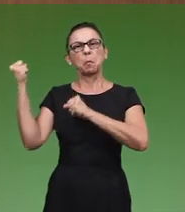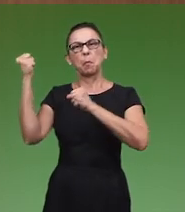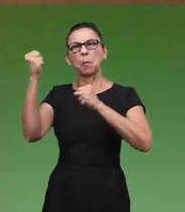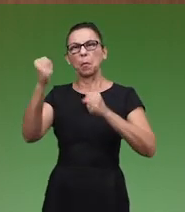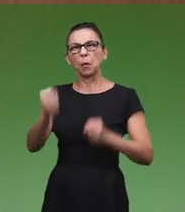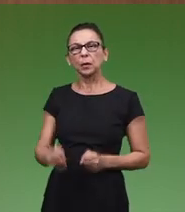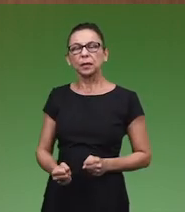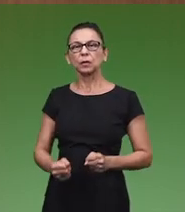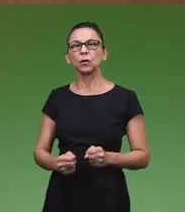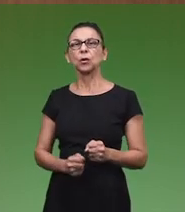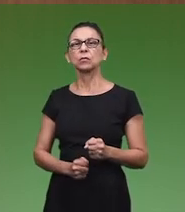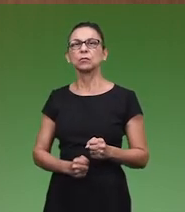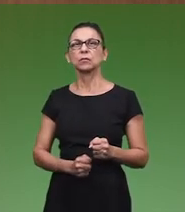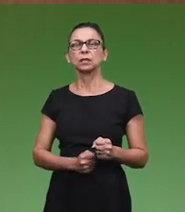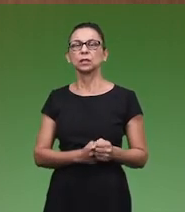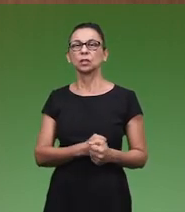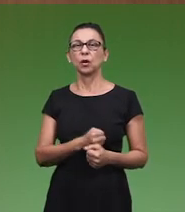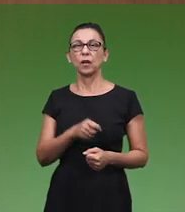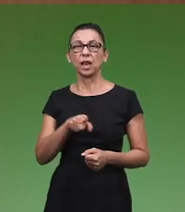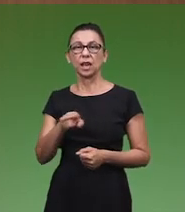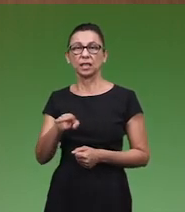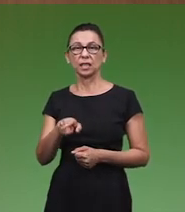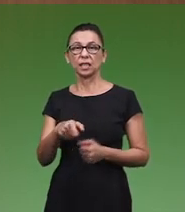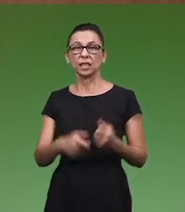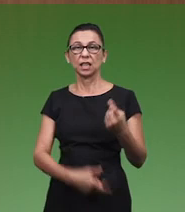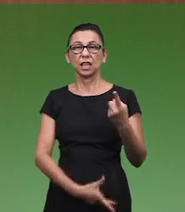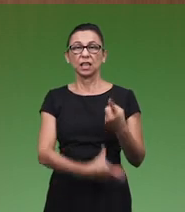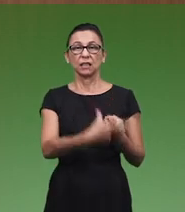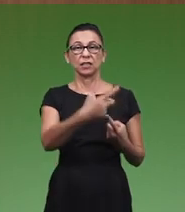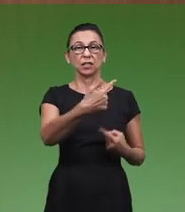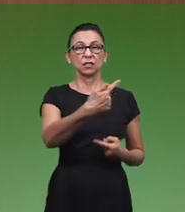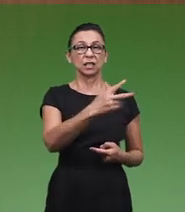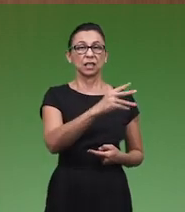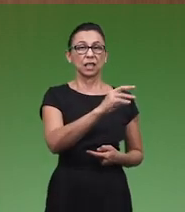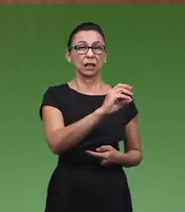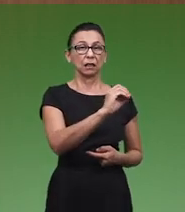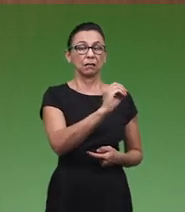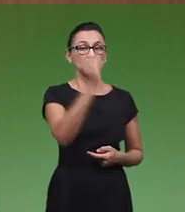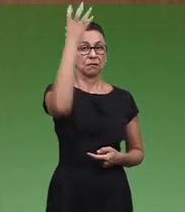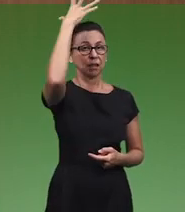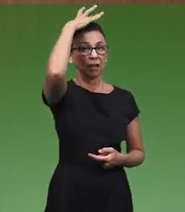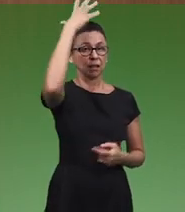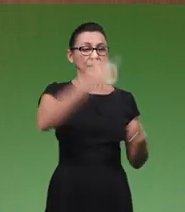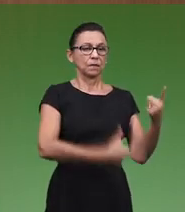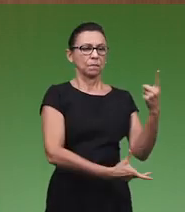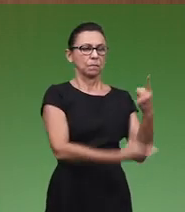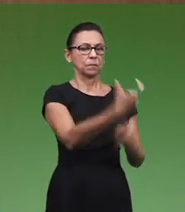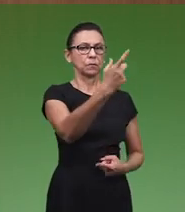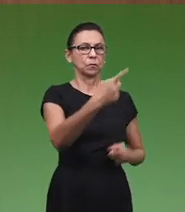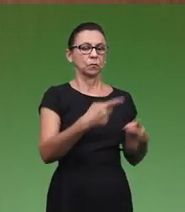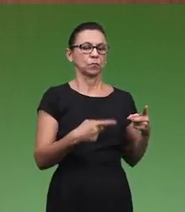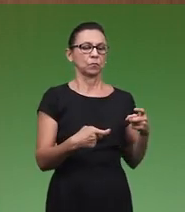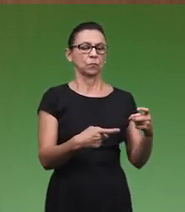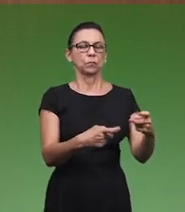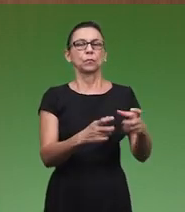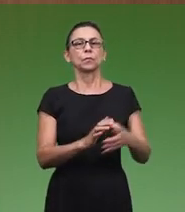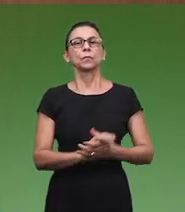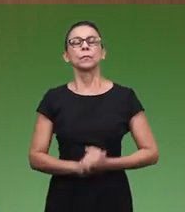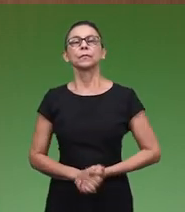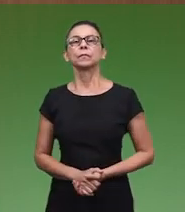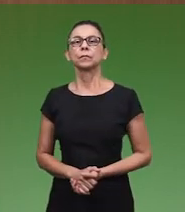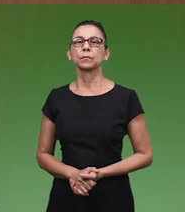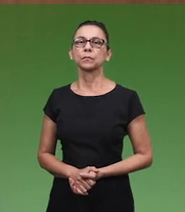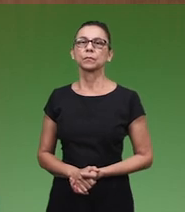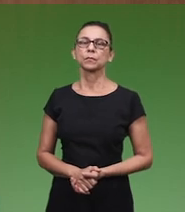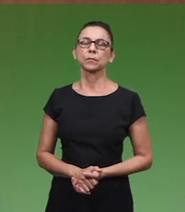reis vencidos, ele tinha 70 de reis que ele venceu. E a